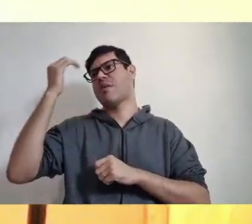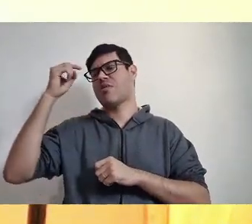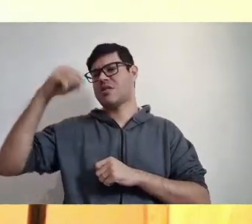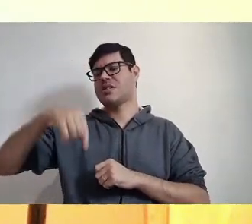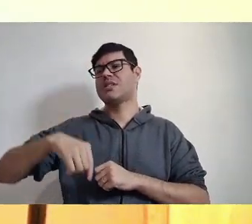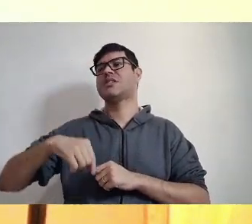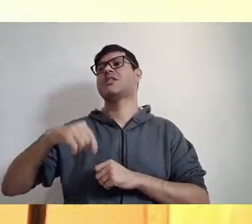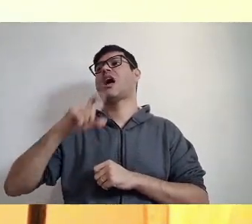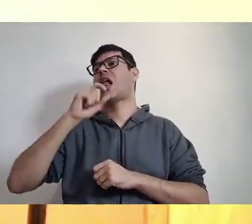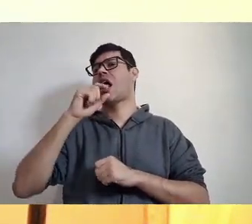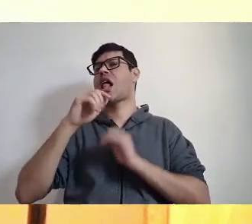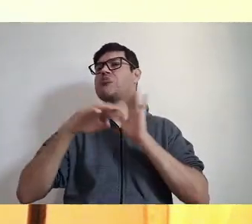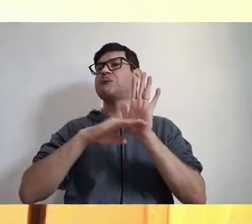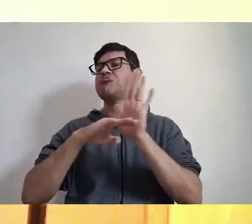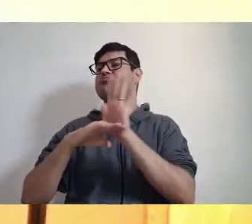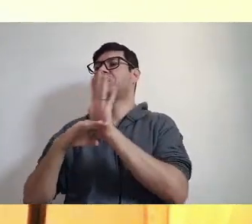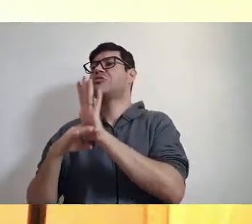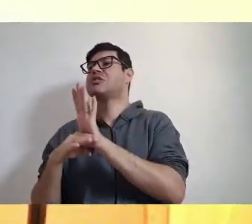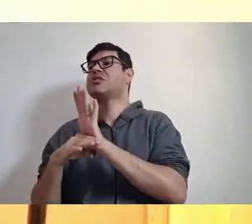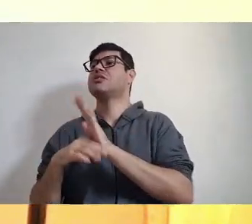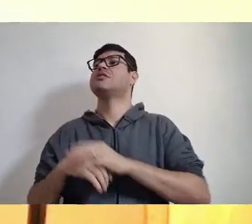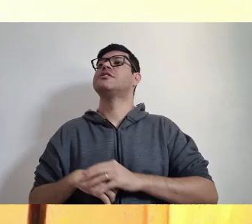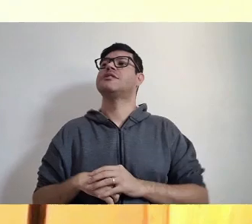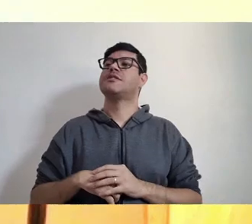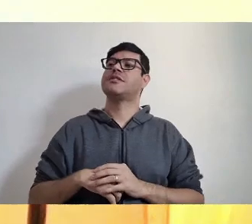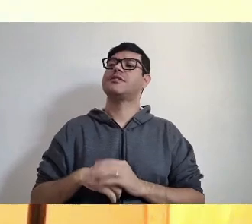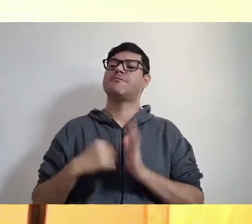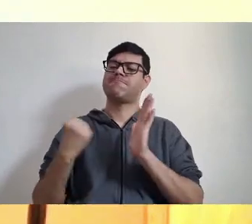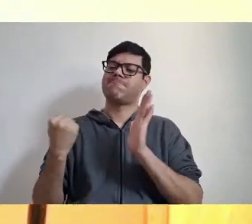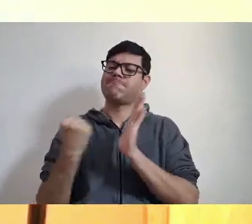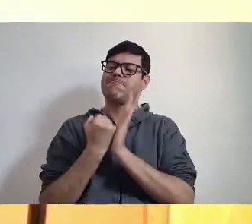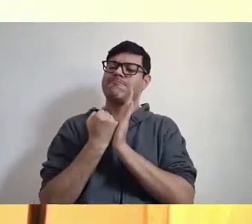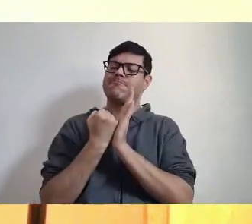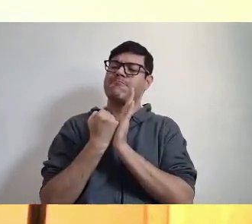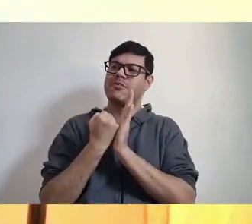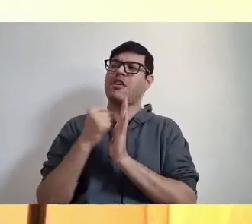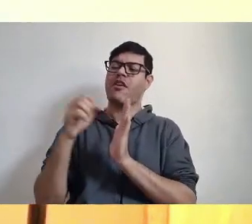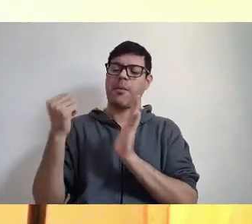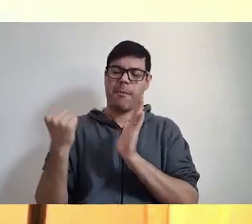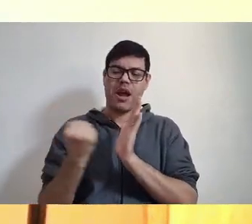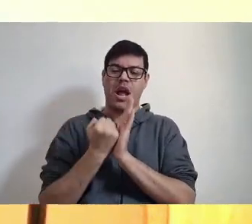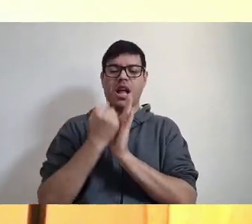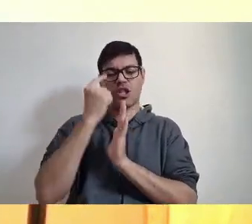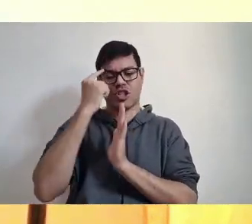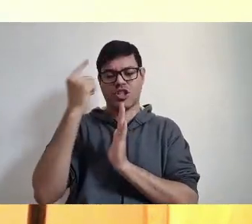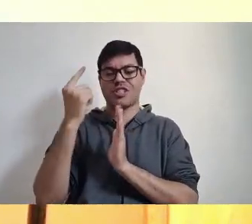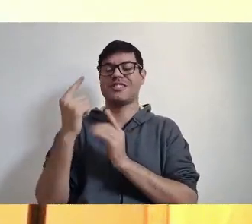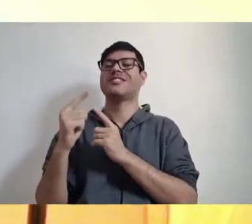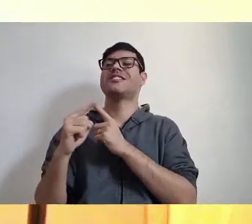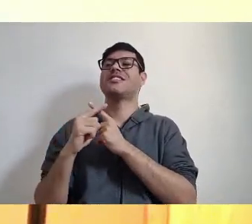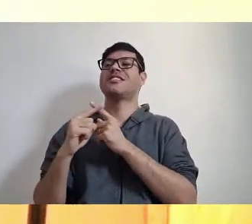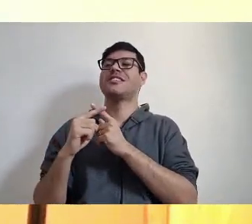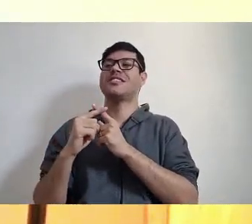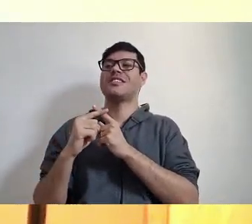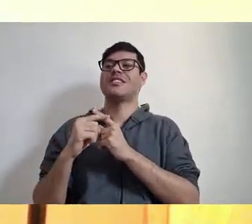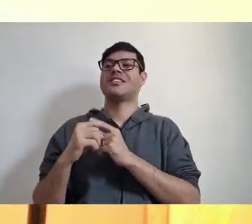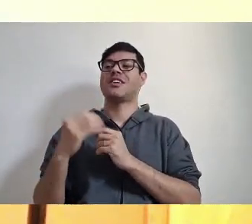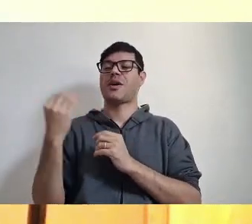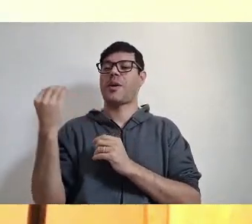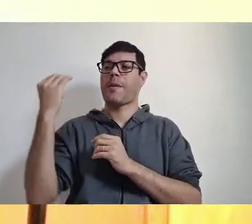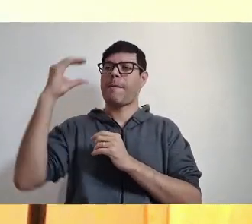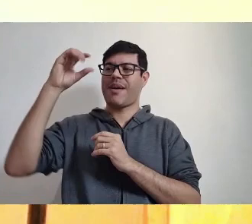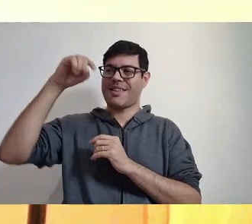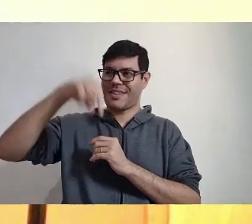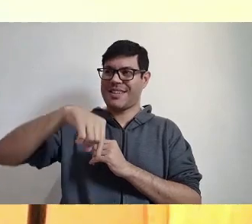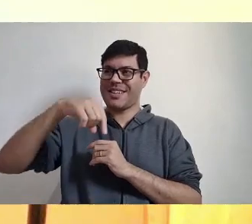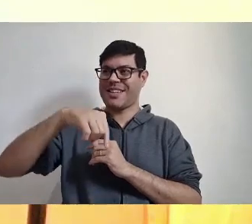de Araras e vai ficar para os anais da história. Olha só. Aí vai ficar aqui no nosso podcast,